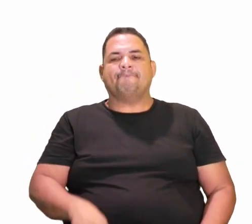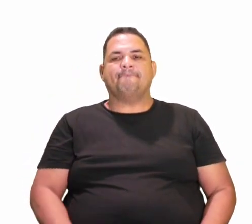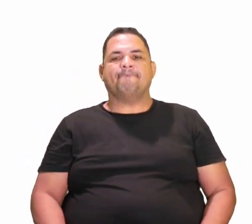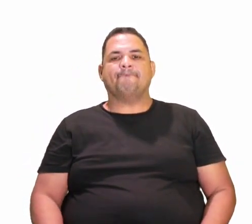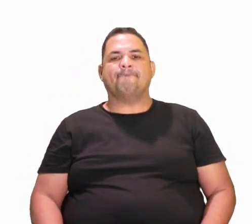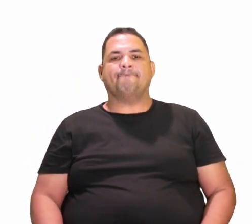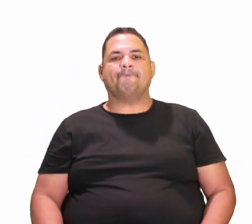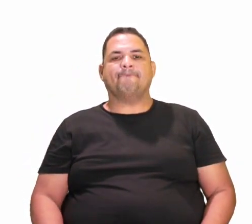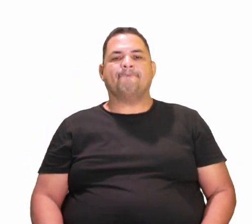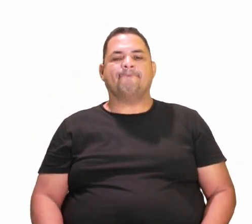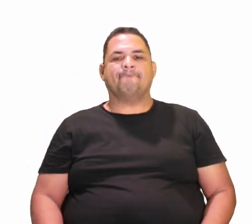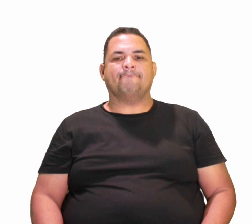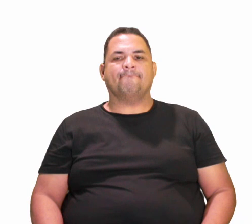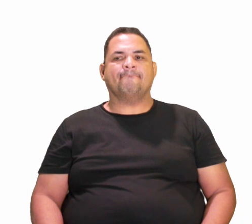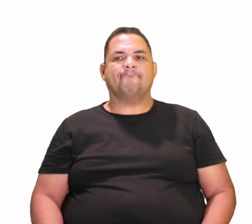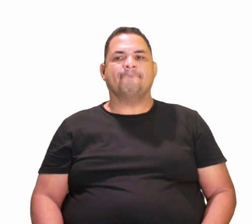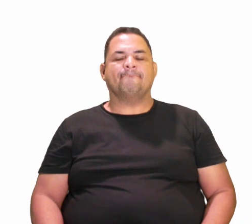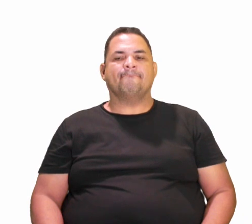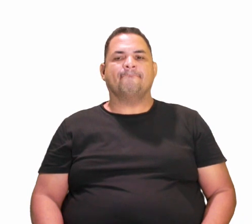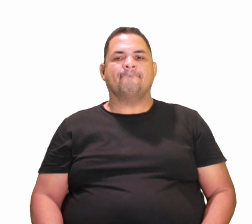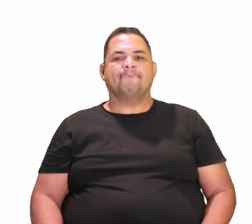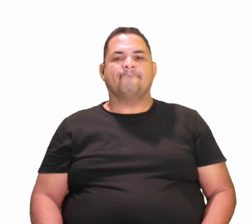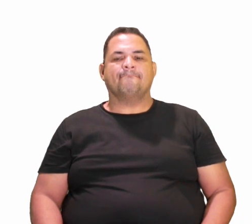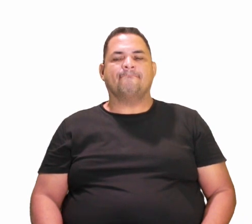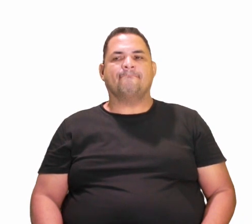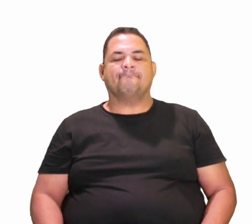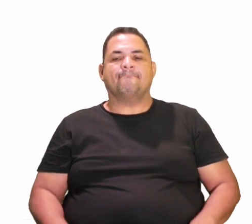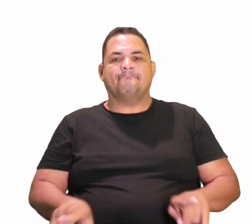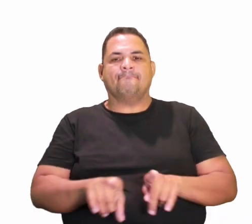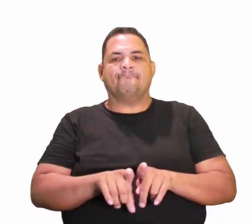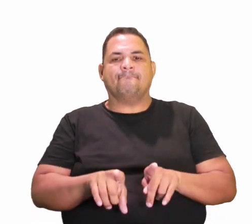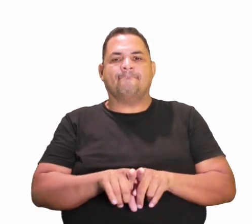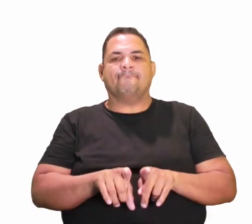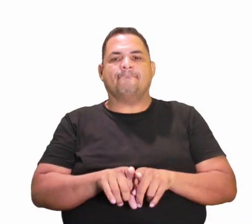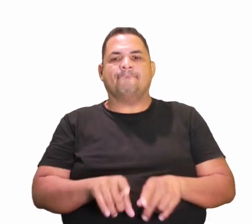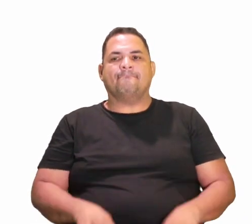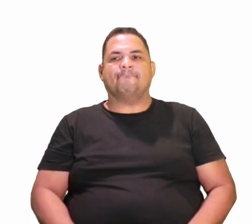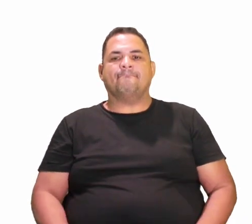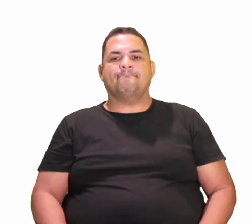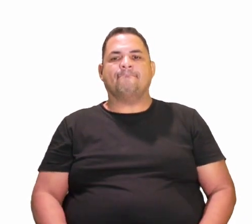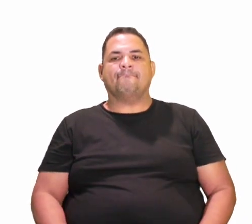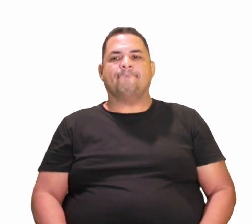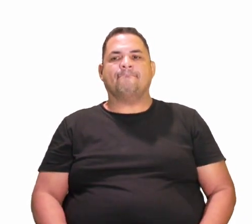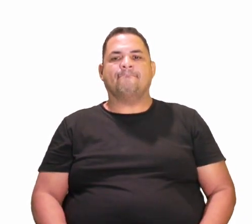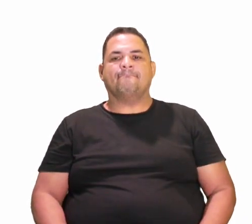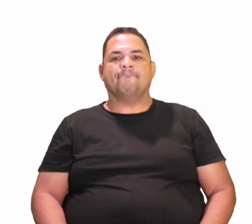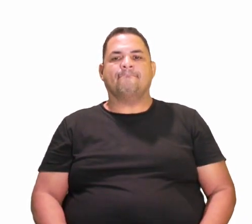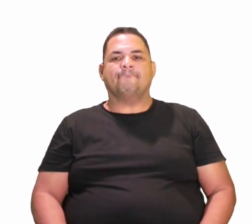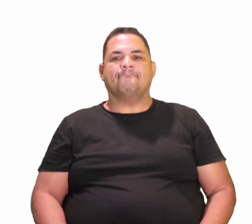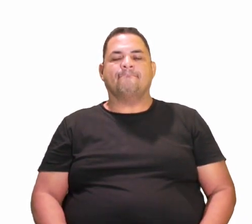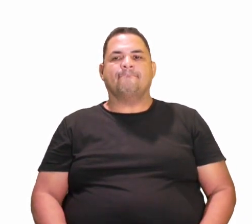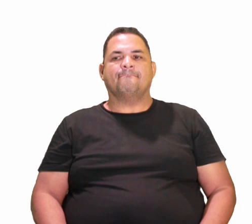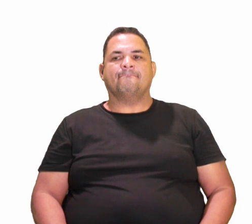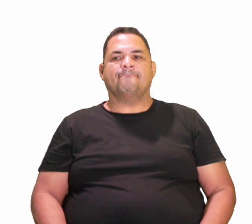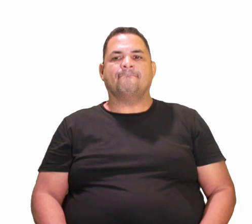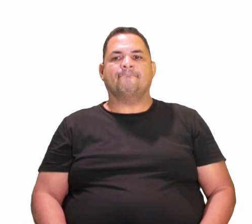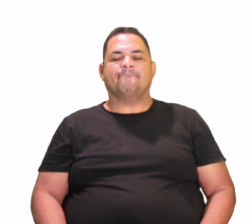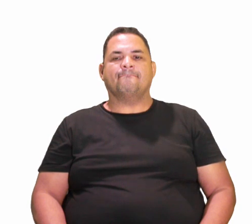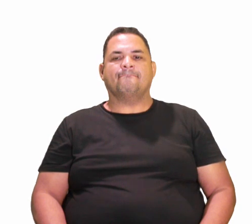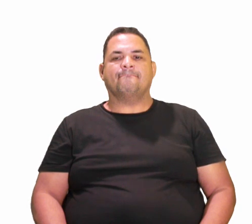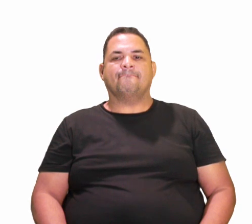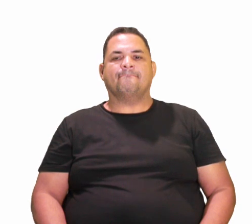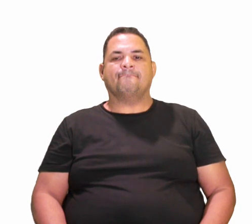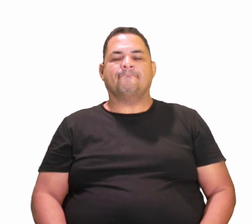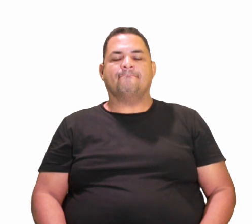usada com aquelas outras situações, ela também é usada com meses. E a gente está falando de meses aqui. Então, só pode ser